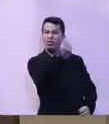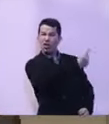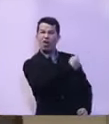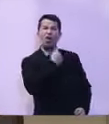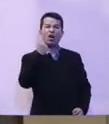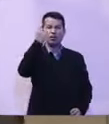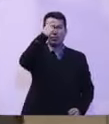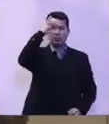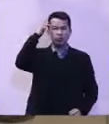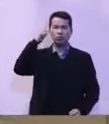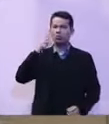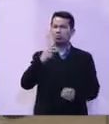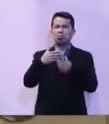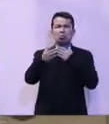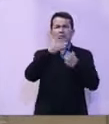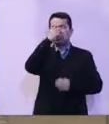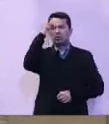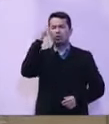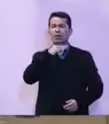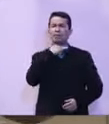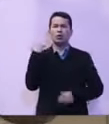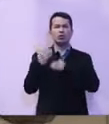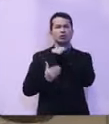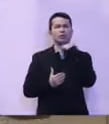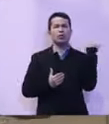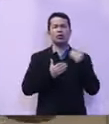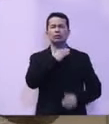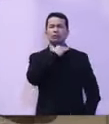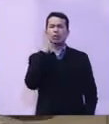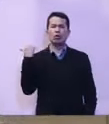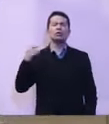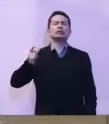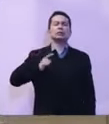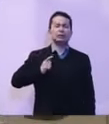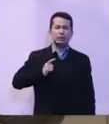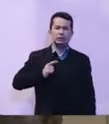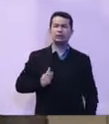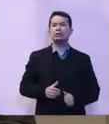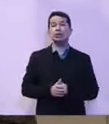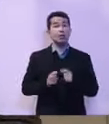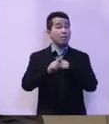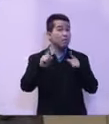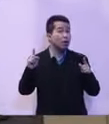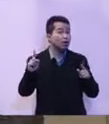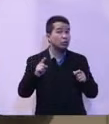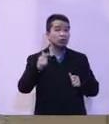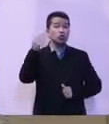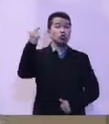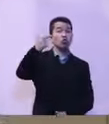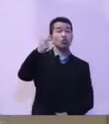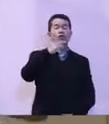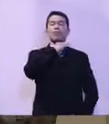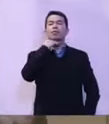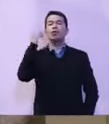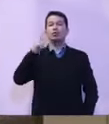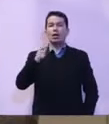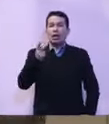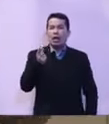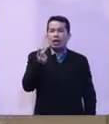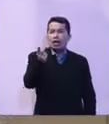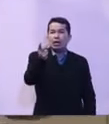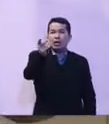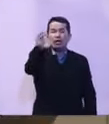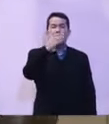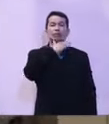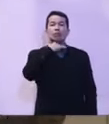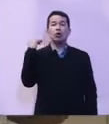apenas fisicamente, ele vai morrer para toda a eternidade no sentido de estar distante de Deus e de ser condenado, e ir